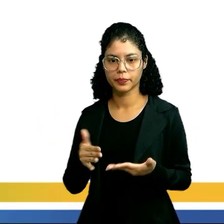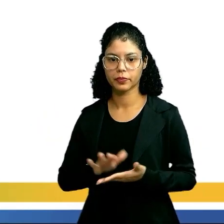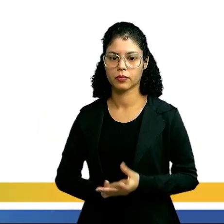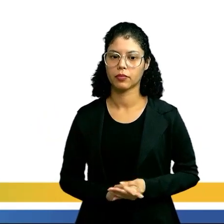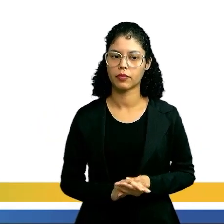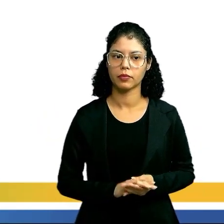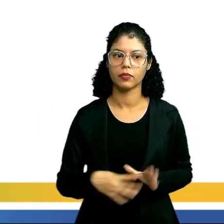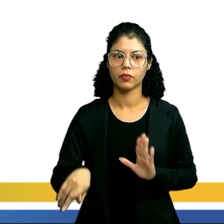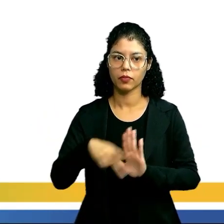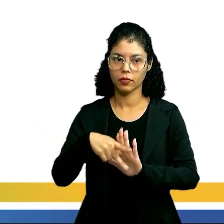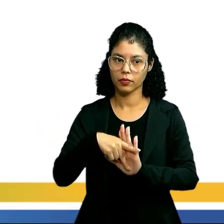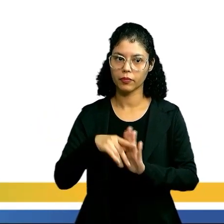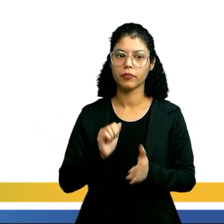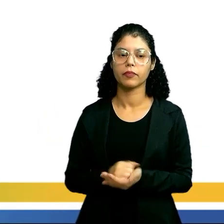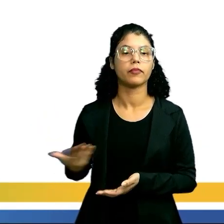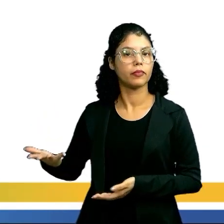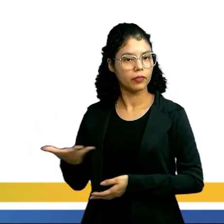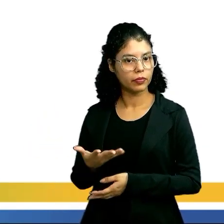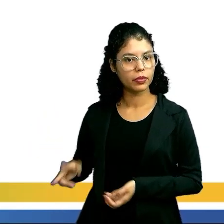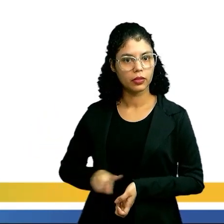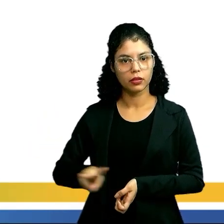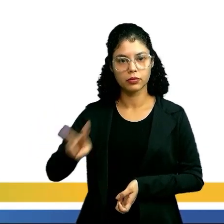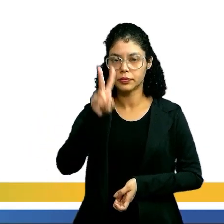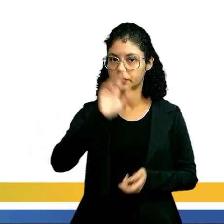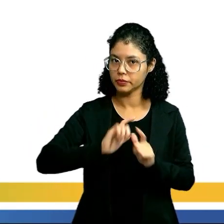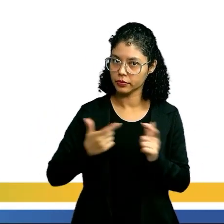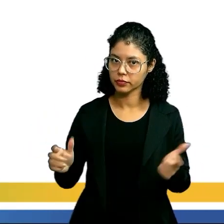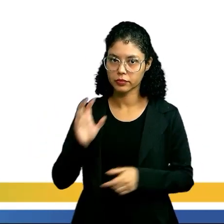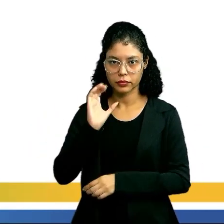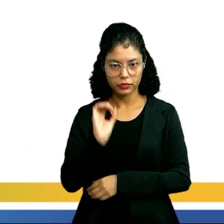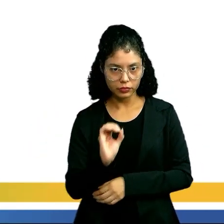Por sua vez, as funções cujas bases são valores